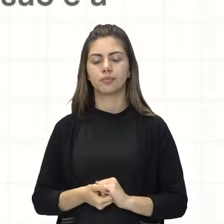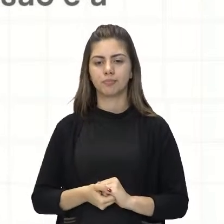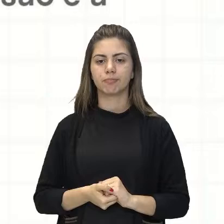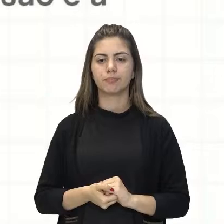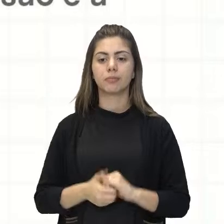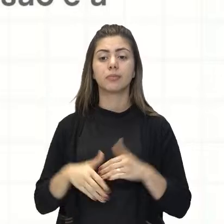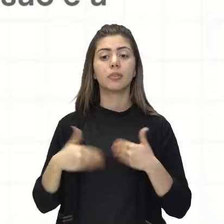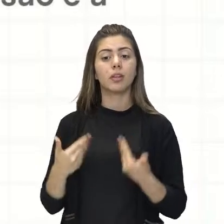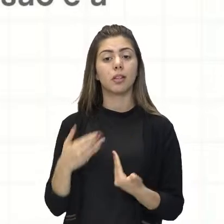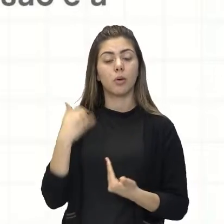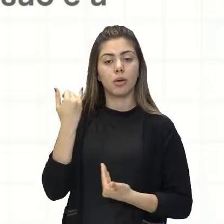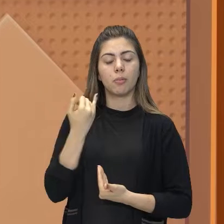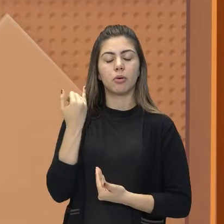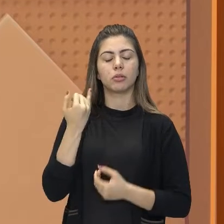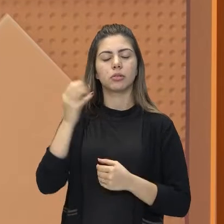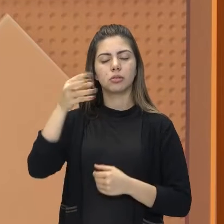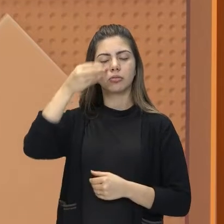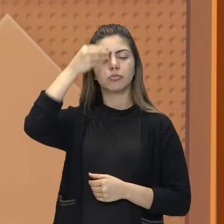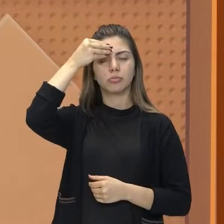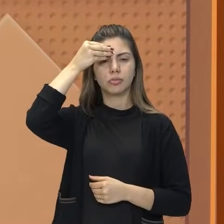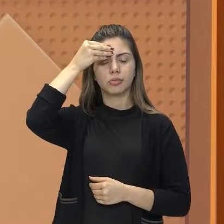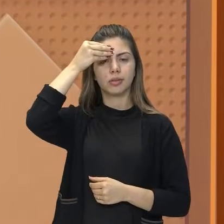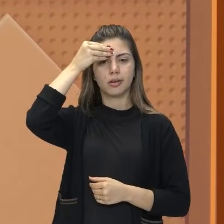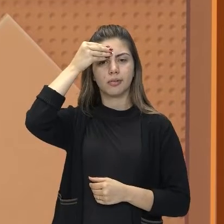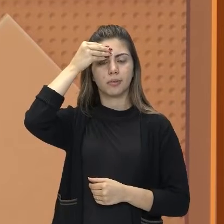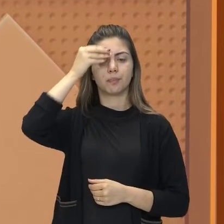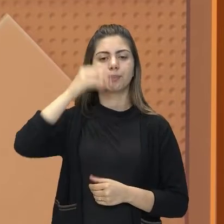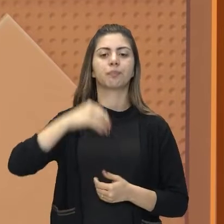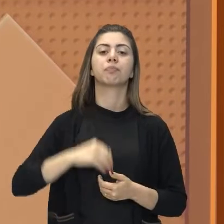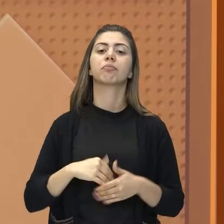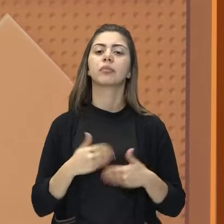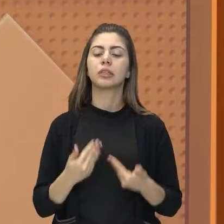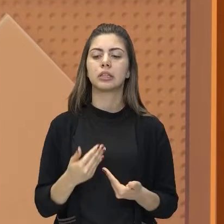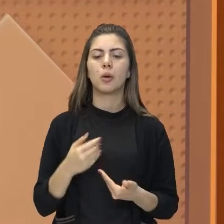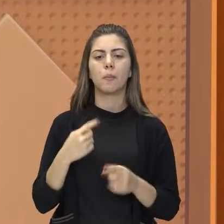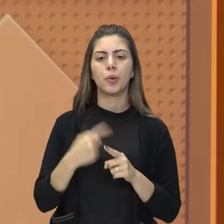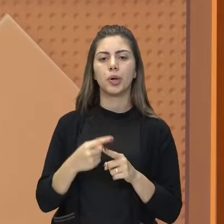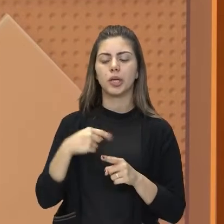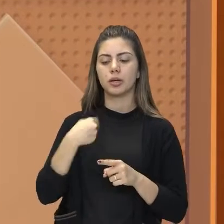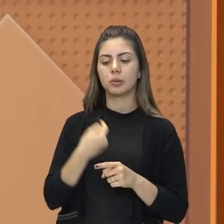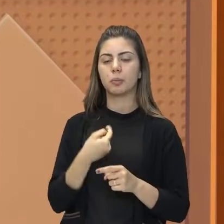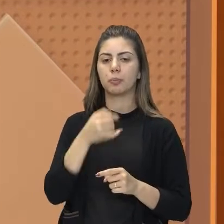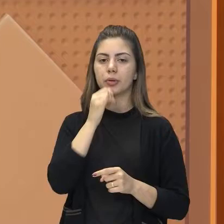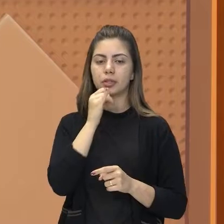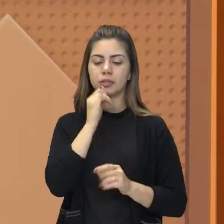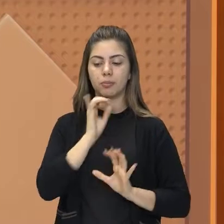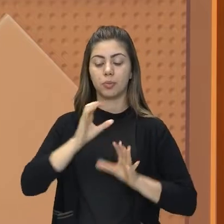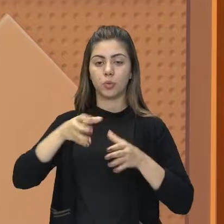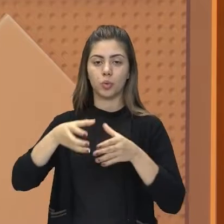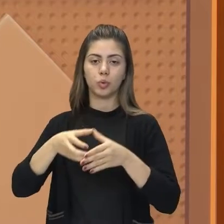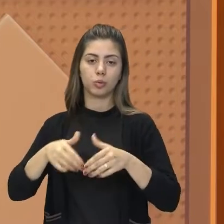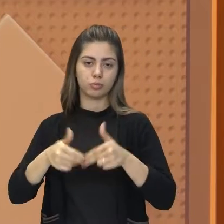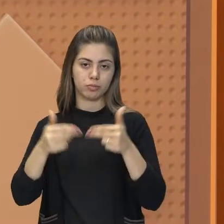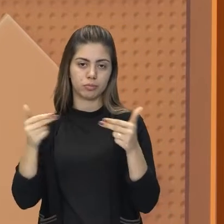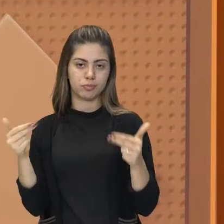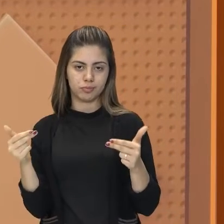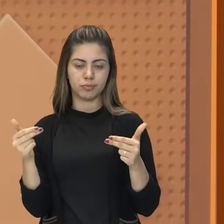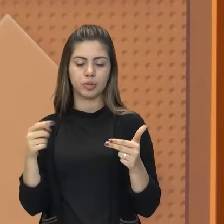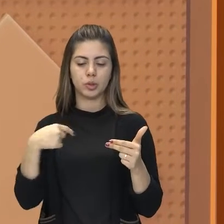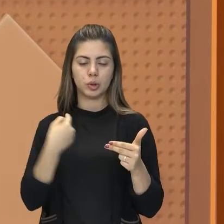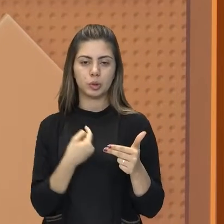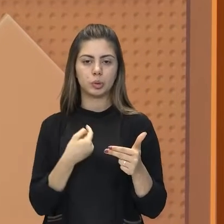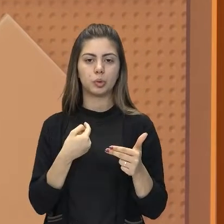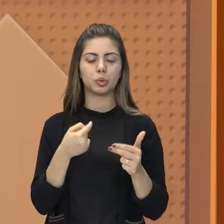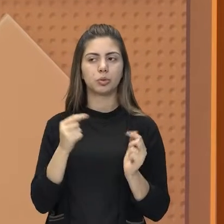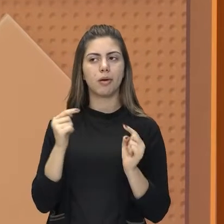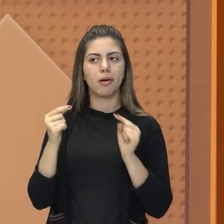Então é importante a gente ter em mente esse conceito, porque quando eu falar de determinada etnia, nós estamos falando de